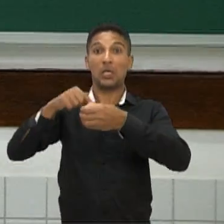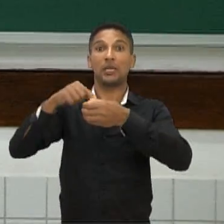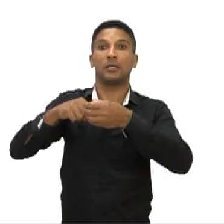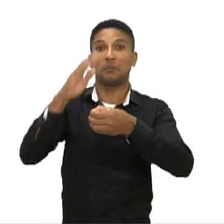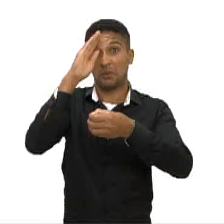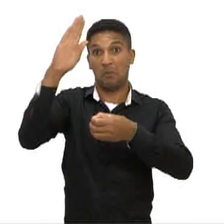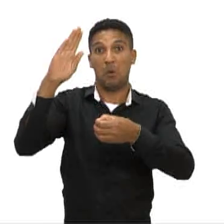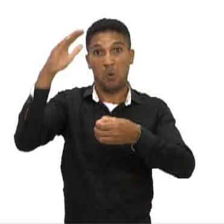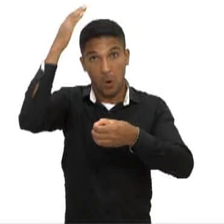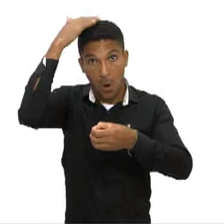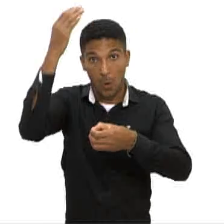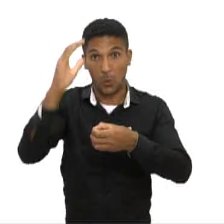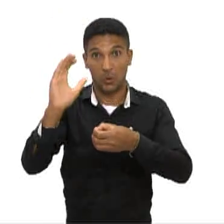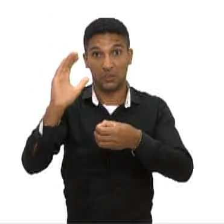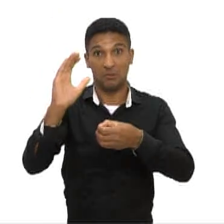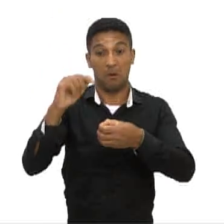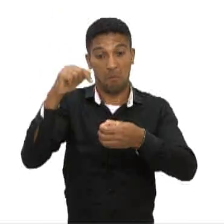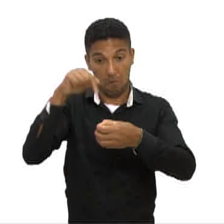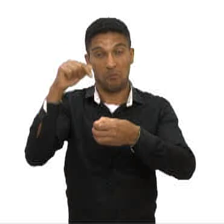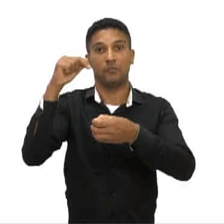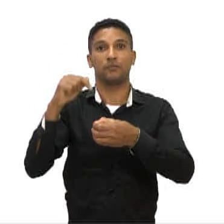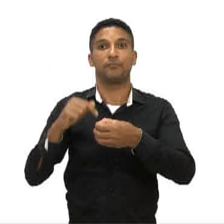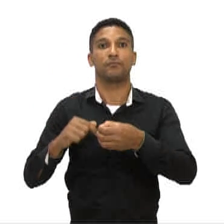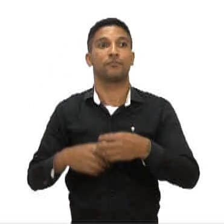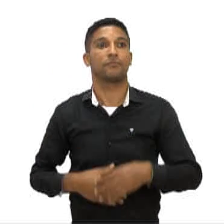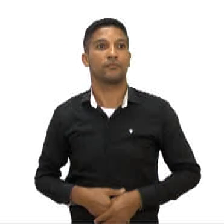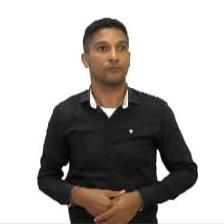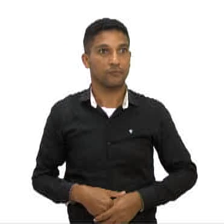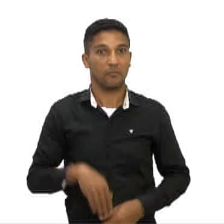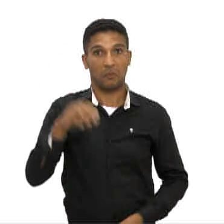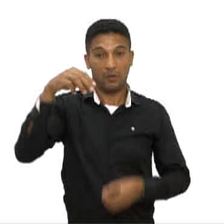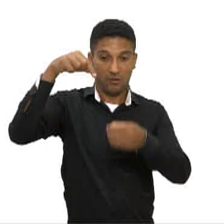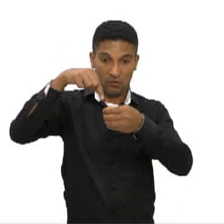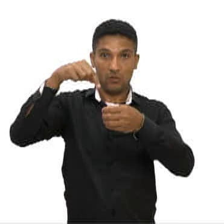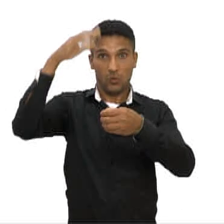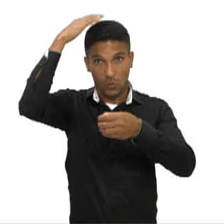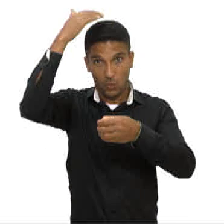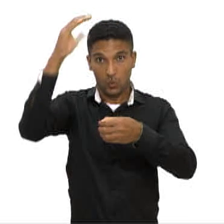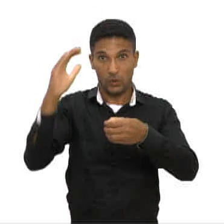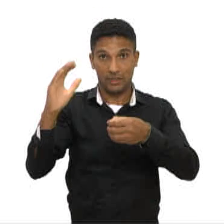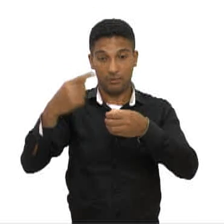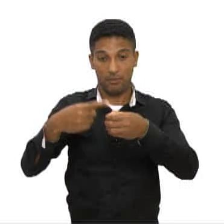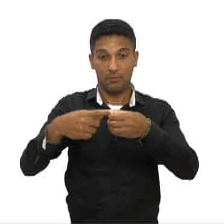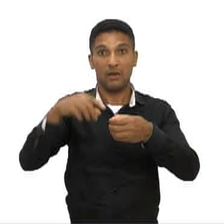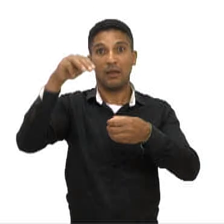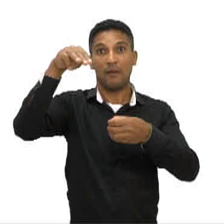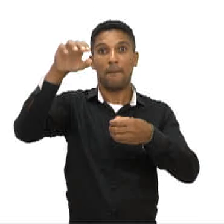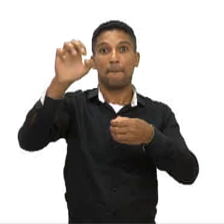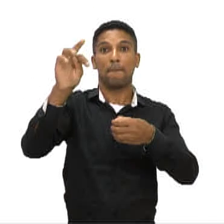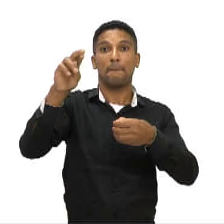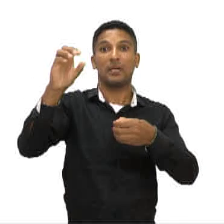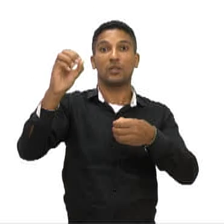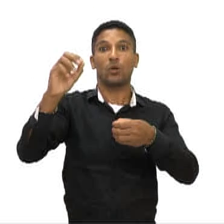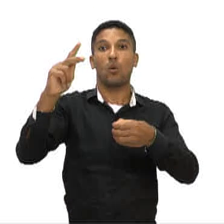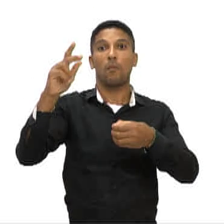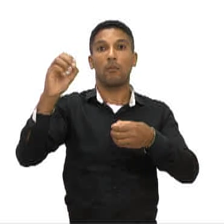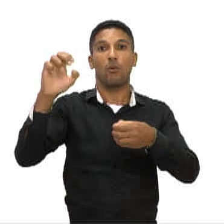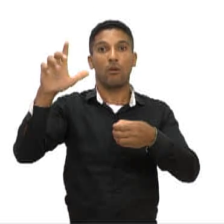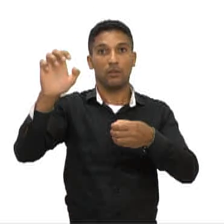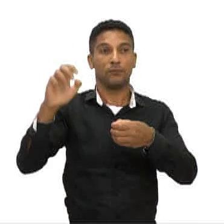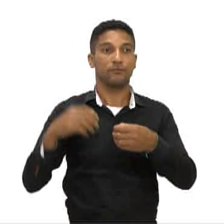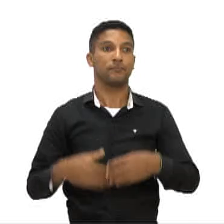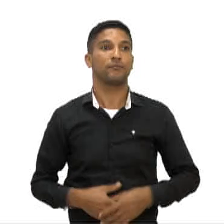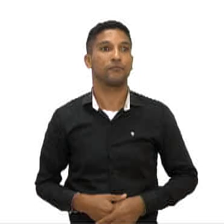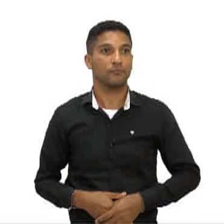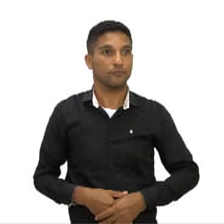Olhem bem na imagem, quando a gente fala de metrópole, e se nós lembrarmos das aulas anteriores, fica bem